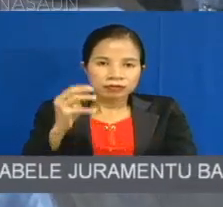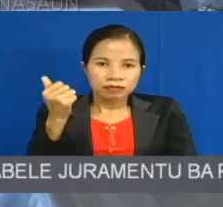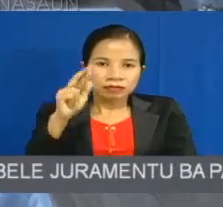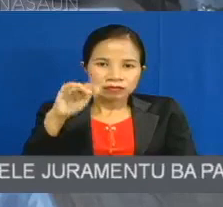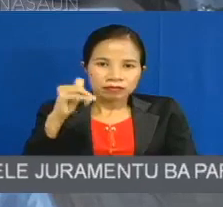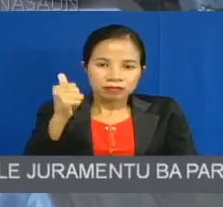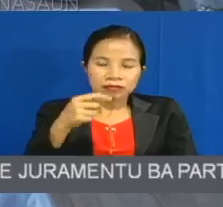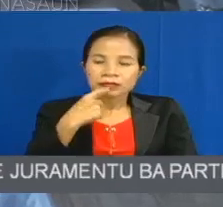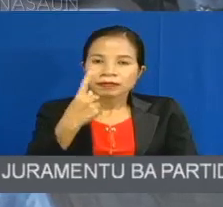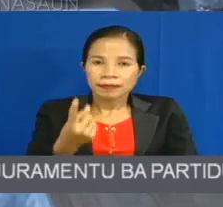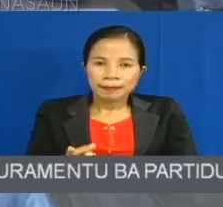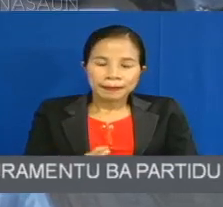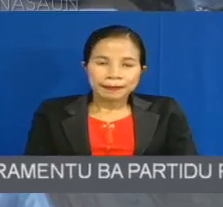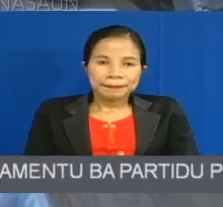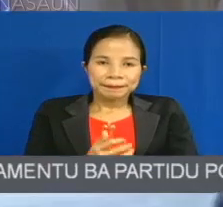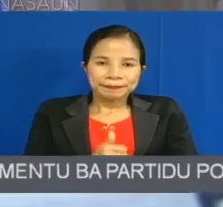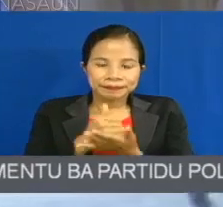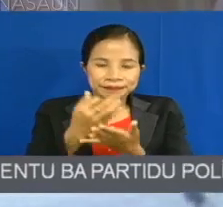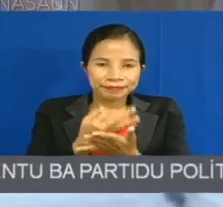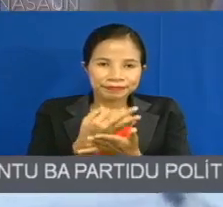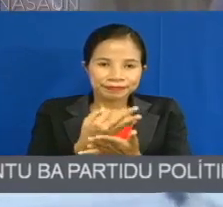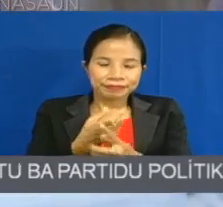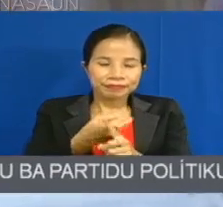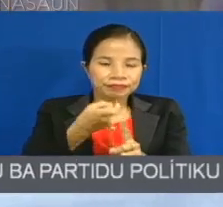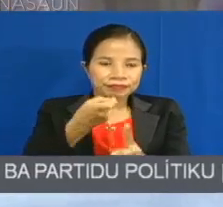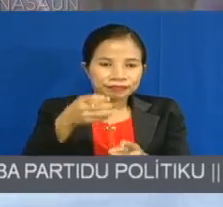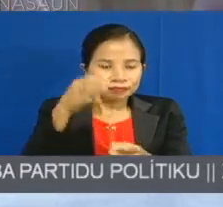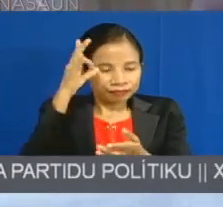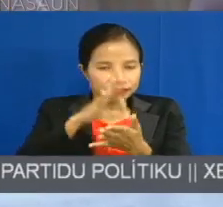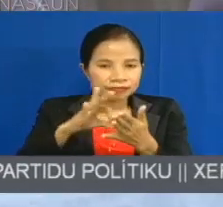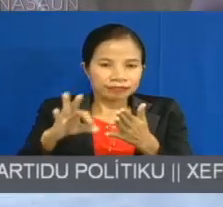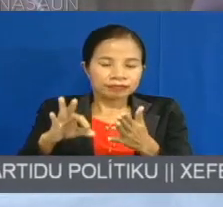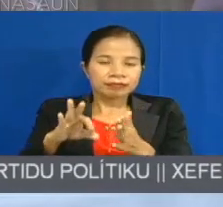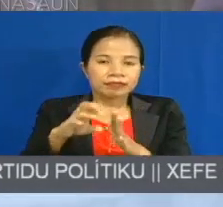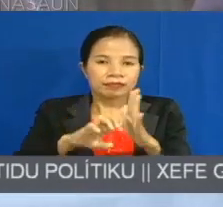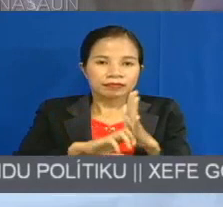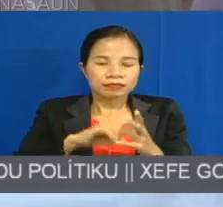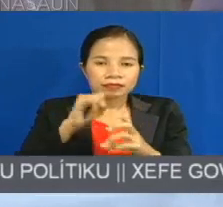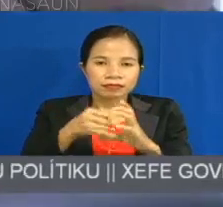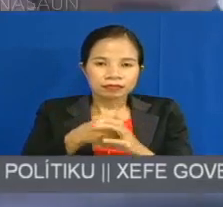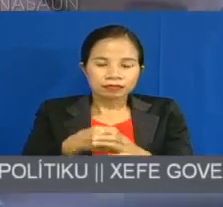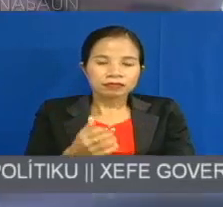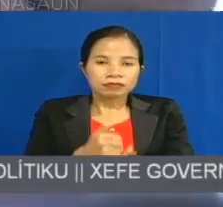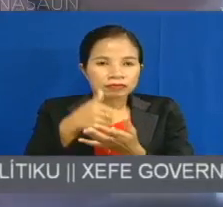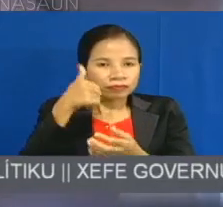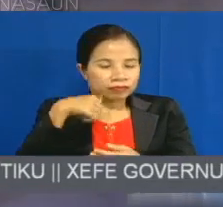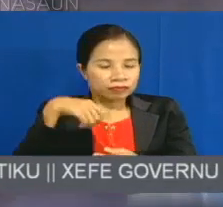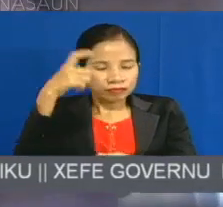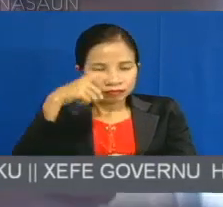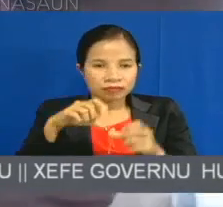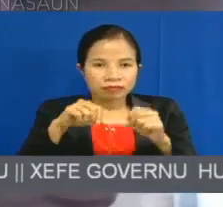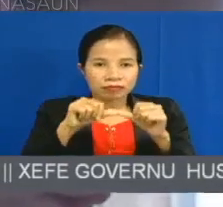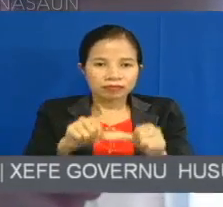de Fátima, informa apoio fundos do Secretaria Estado de Igualdade, onde apoio feto potencial ato reforça